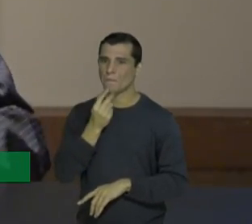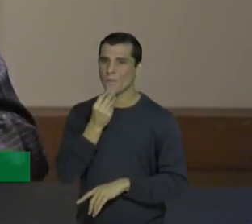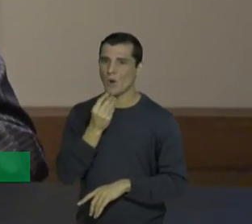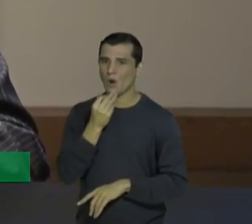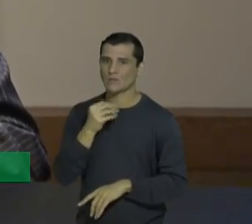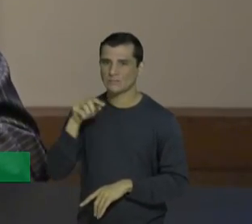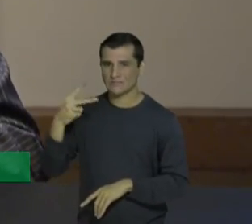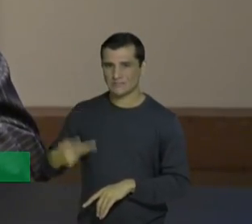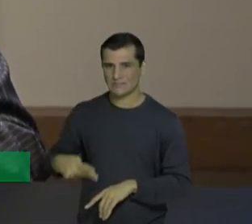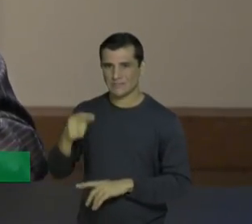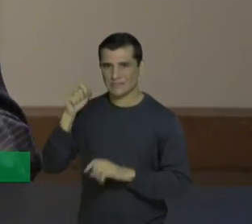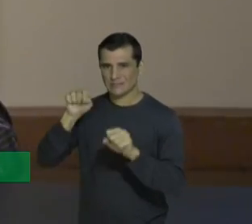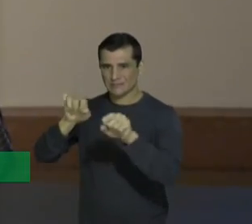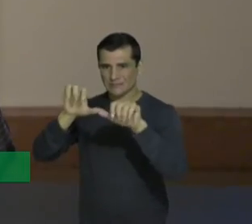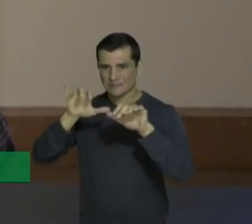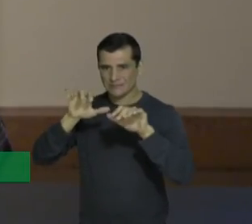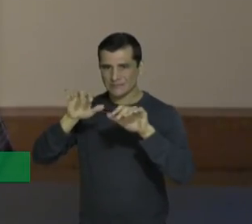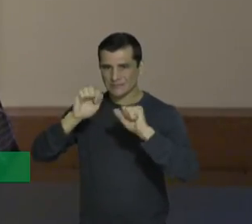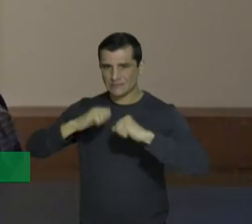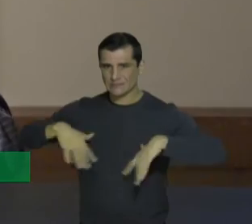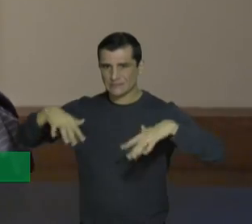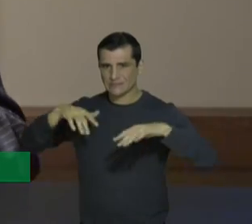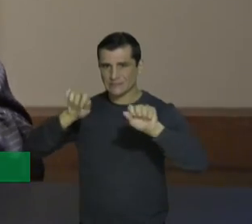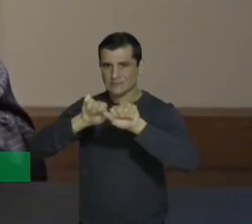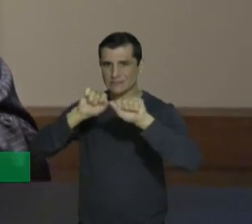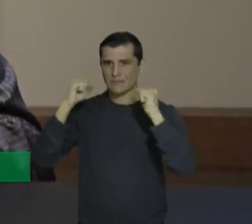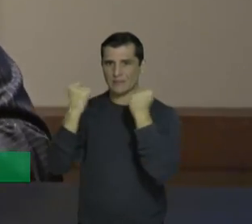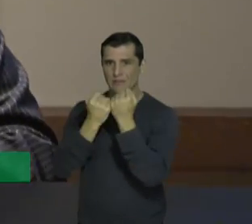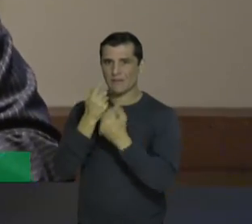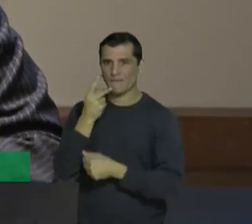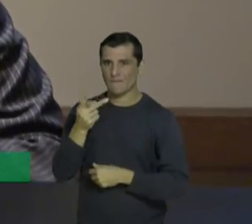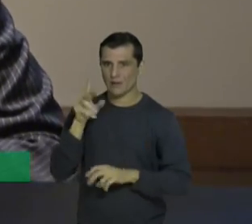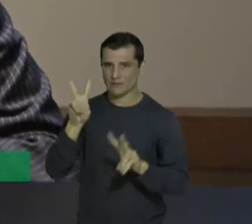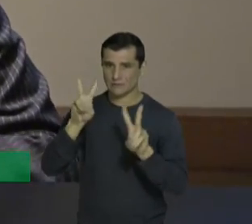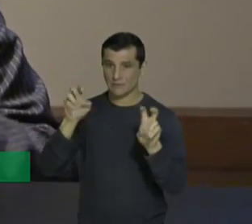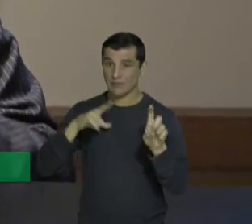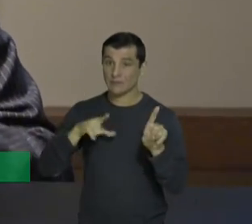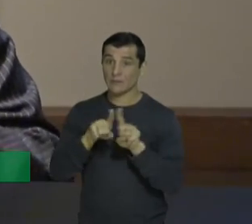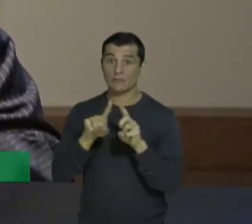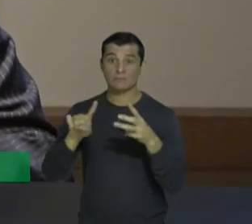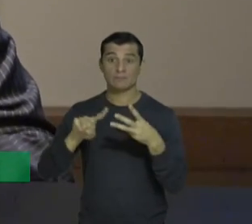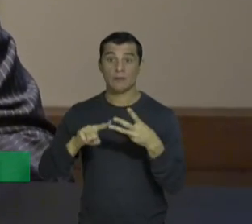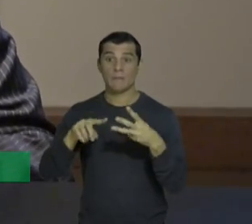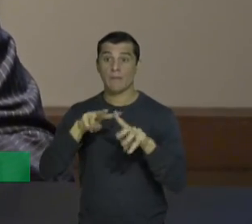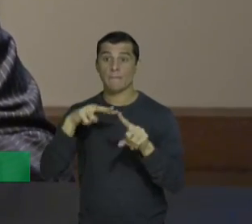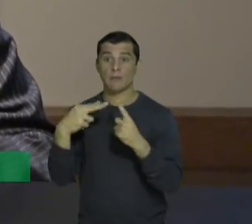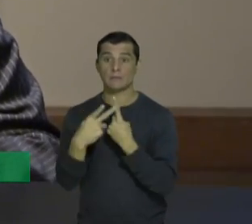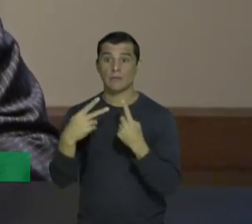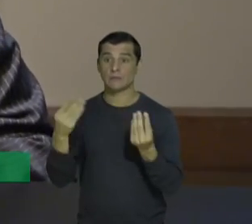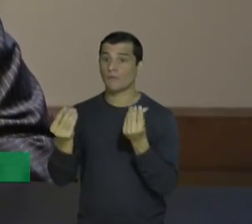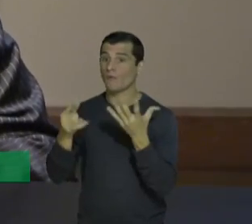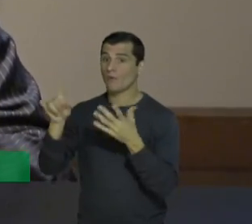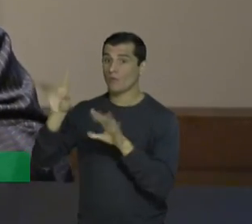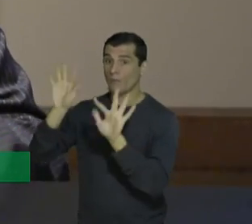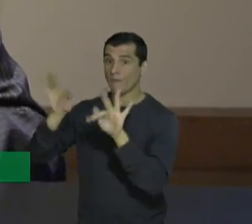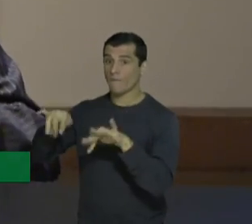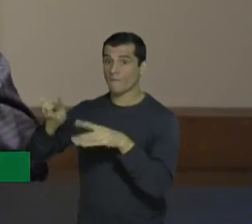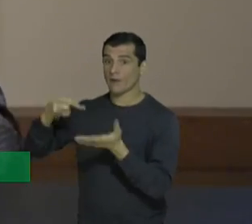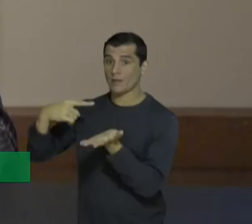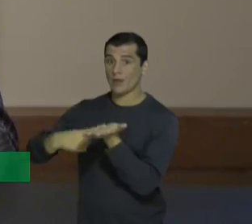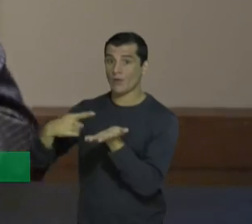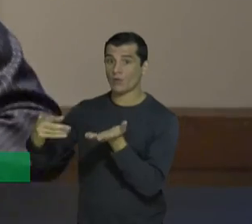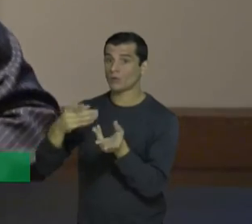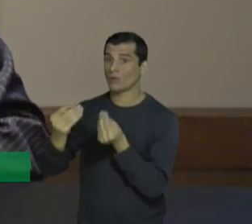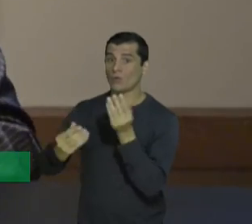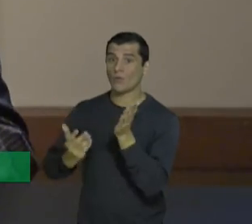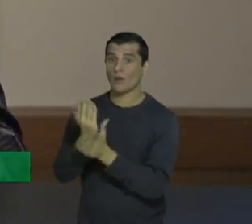terceiro eu vou falar um pouco sobre Quais são as perspectivas para finalizar E então ratificar esse